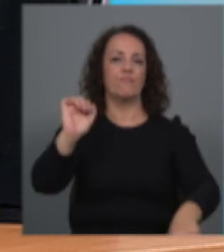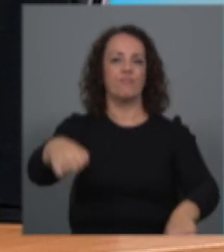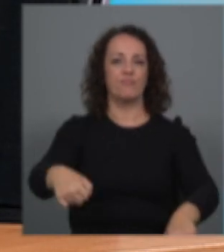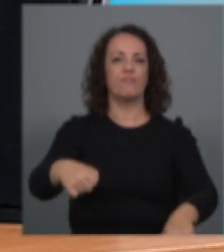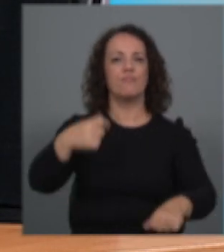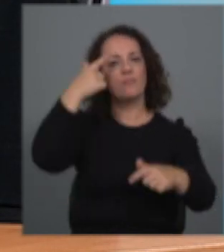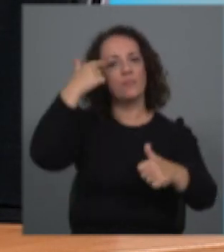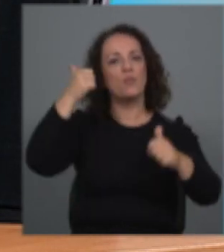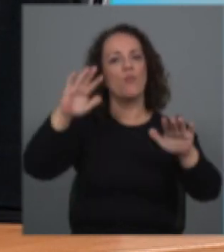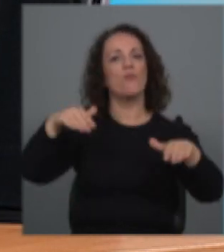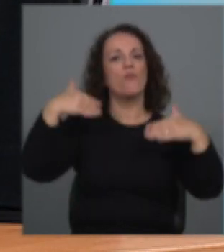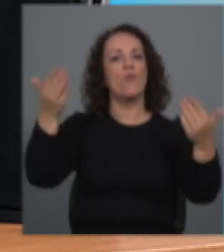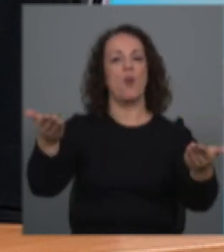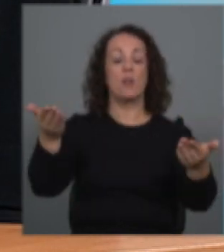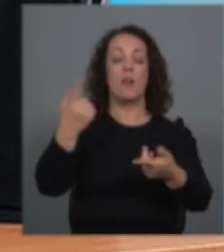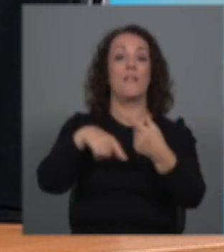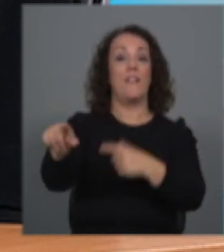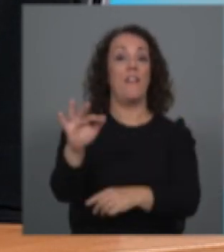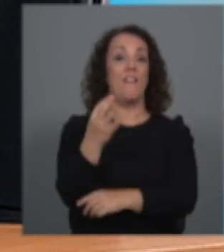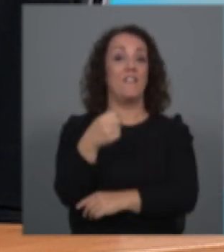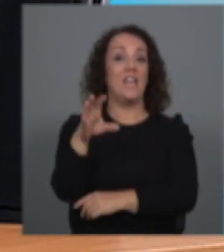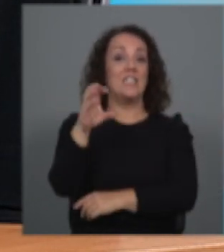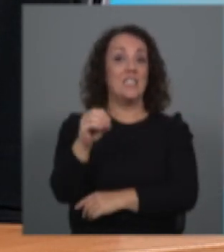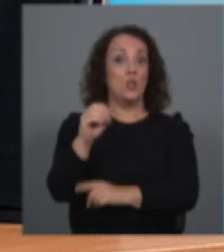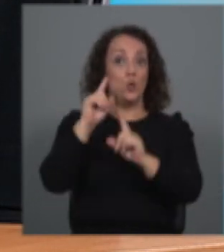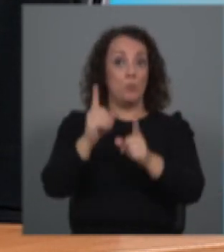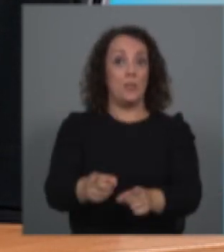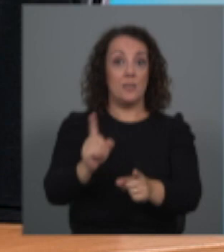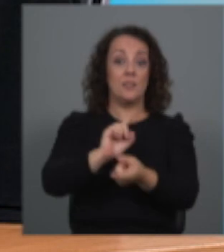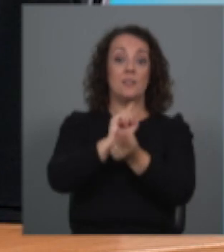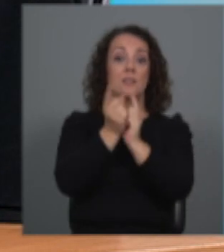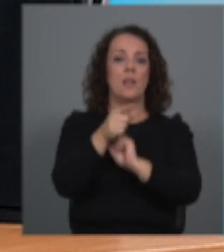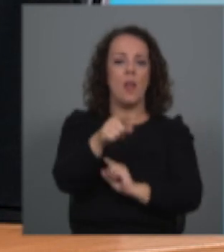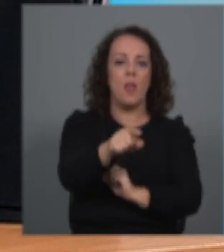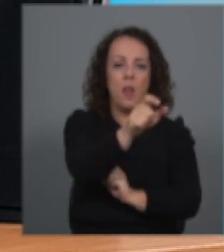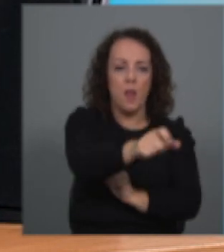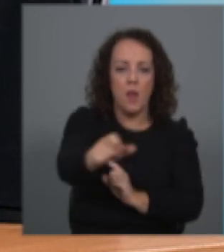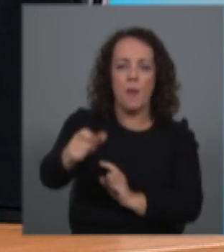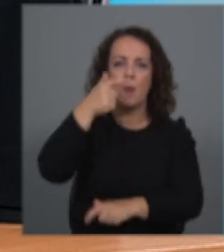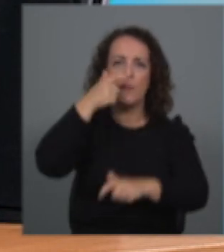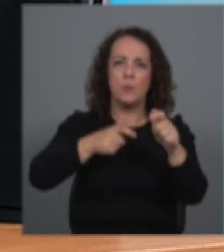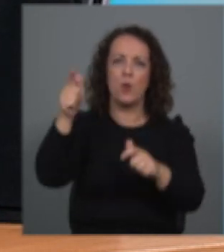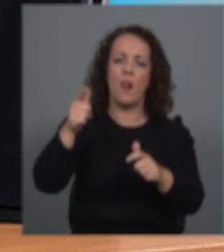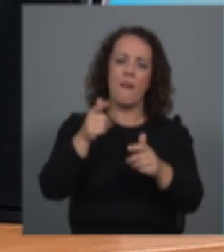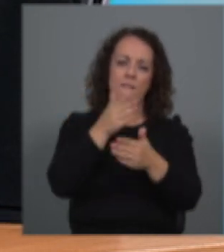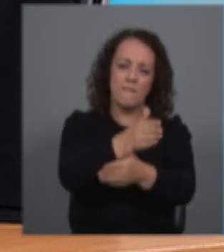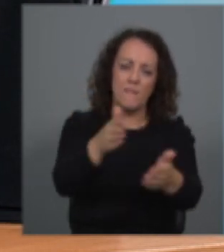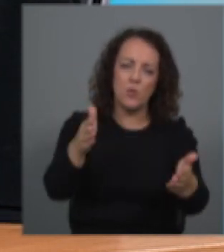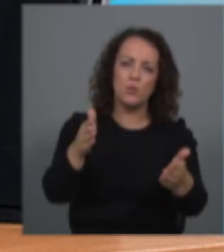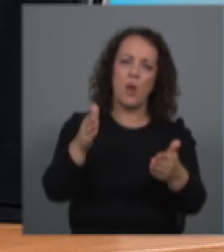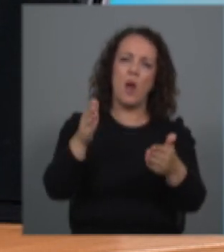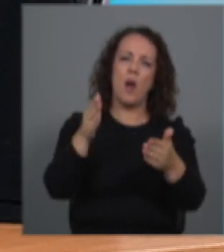periferias. Francisco começa a fazê-lo a partir dos leprosos, que ele vai servir, lavar, curar.